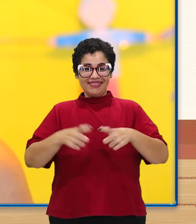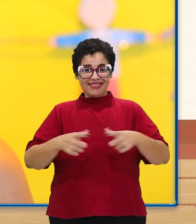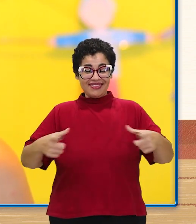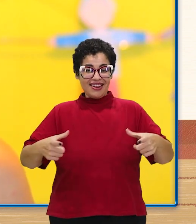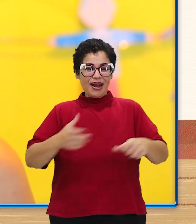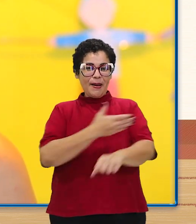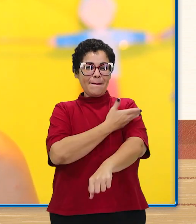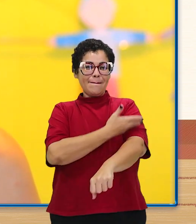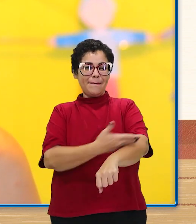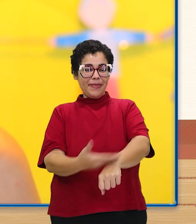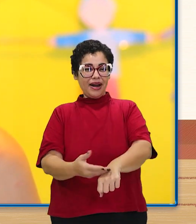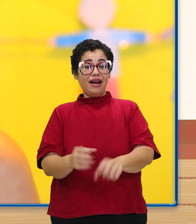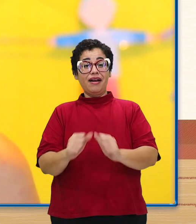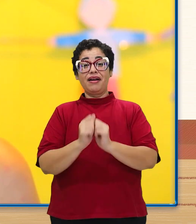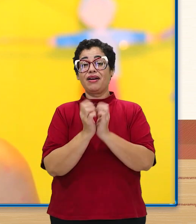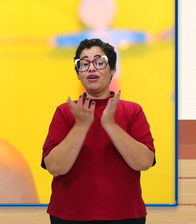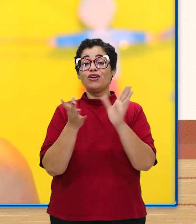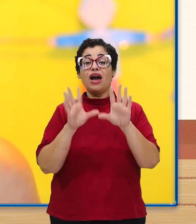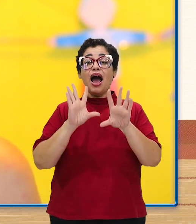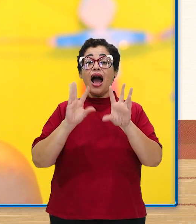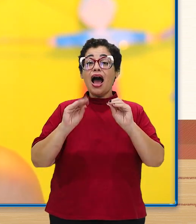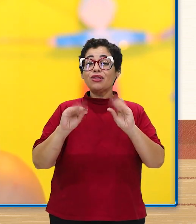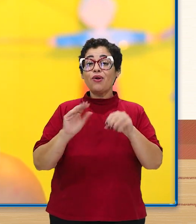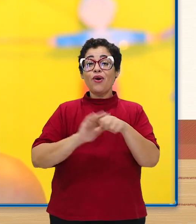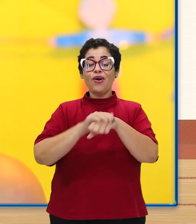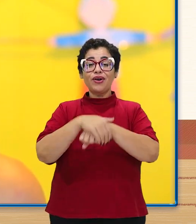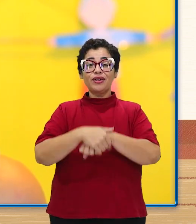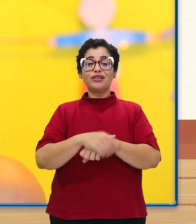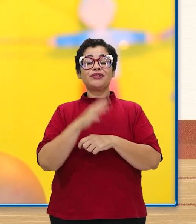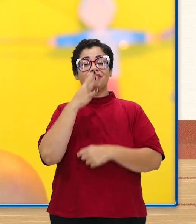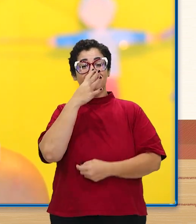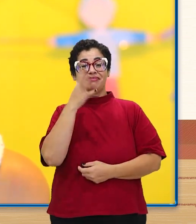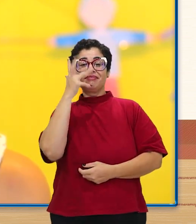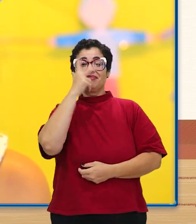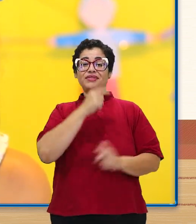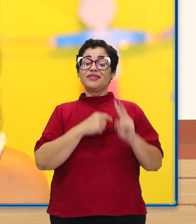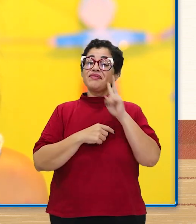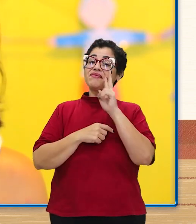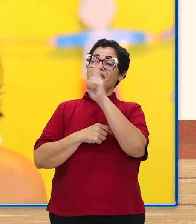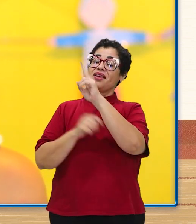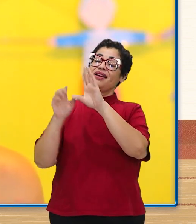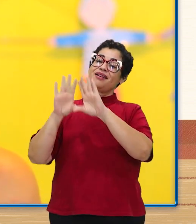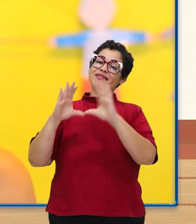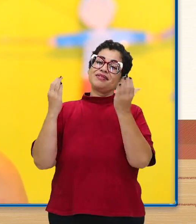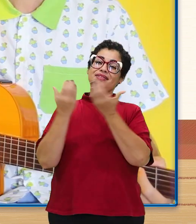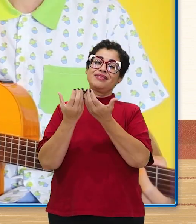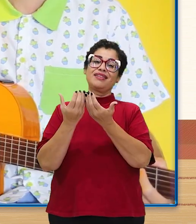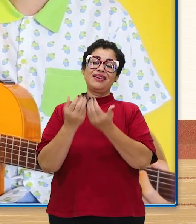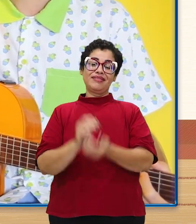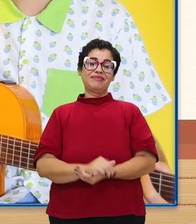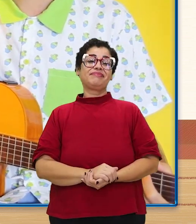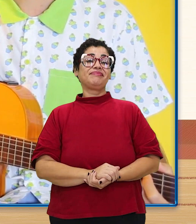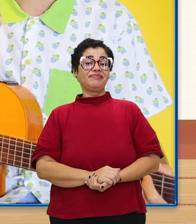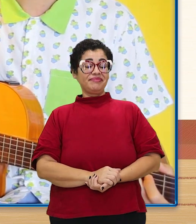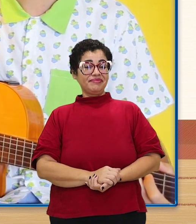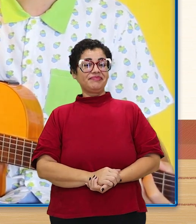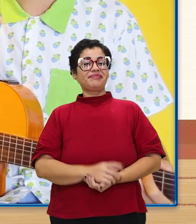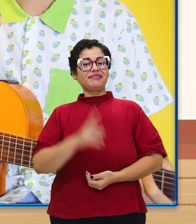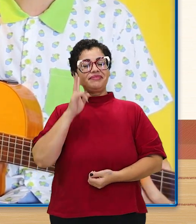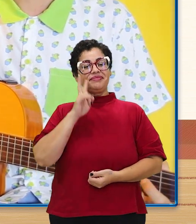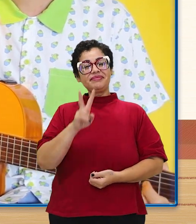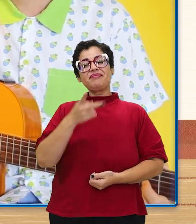flor branca que só se abre à noite para admirar a beleza da lua lá no céu. Dizem que